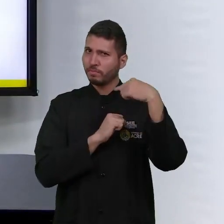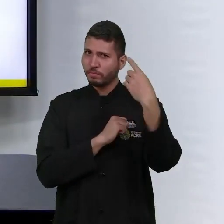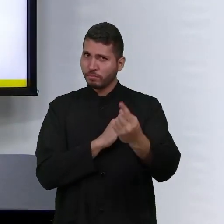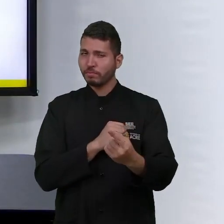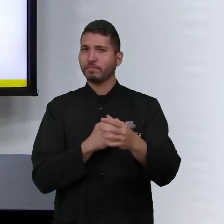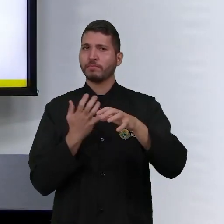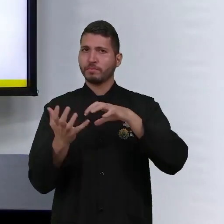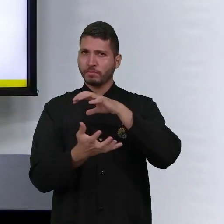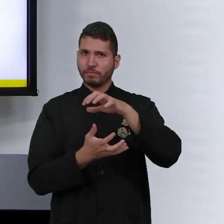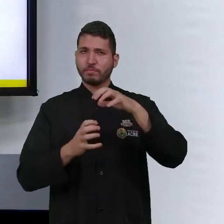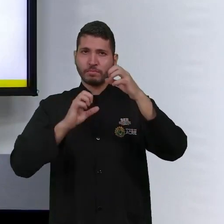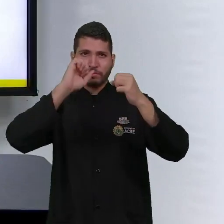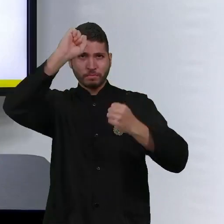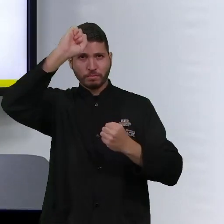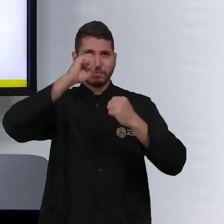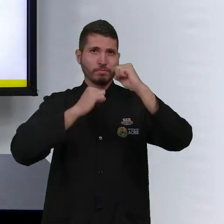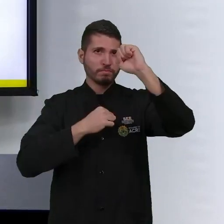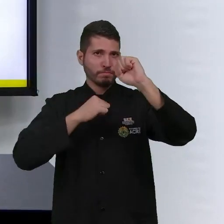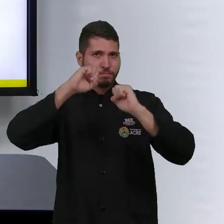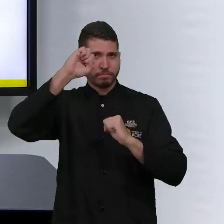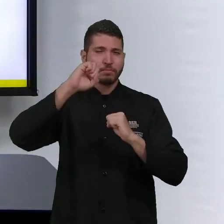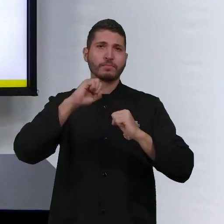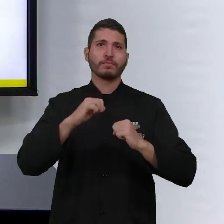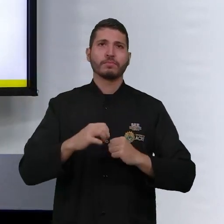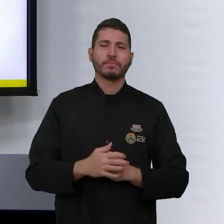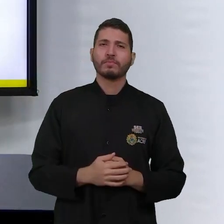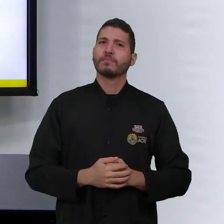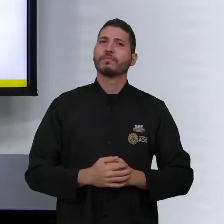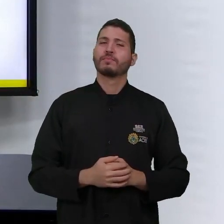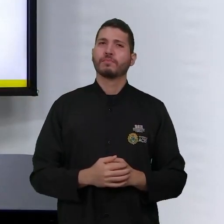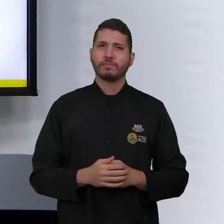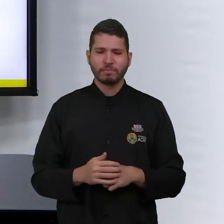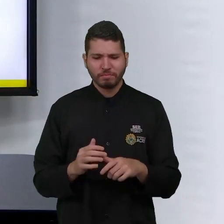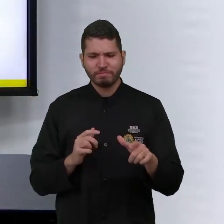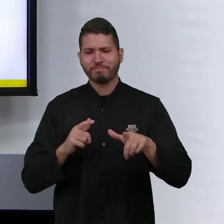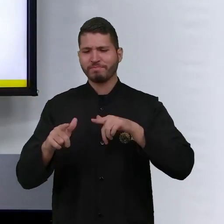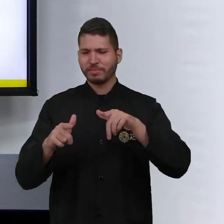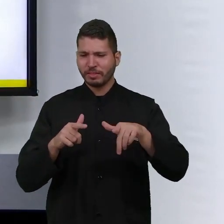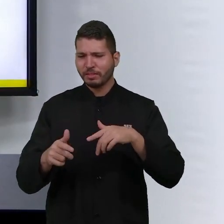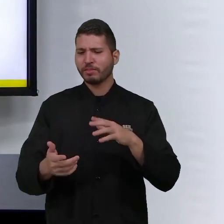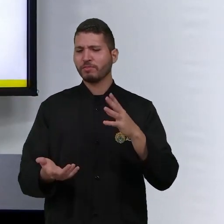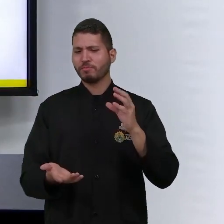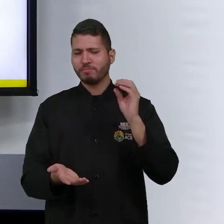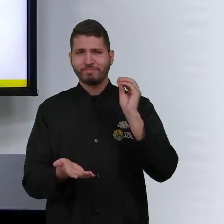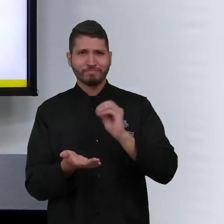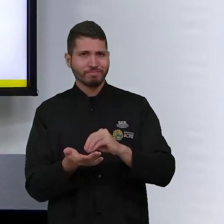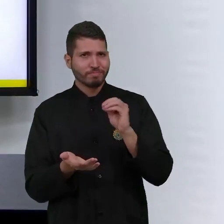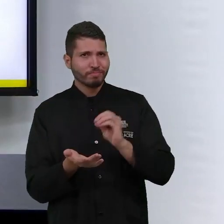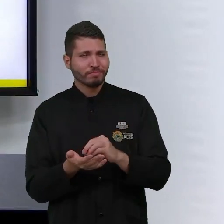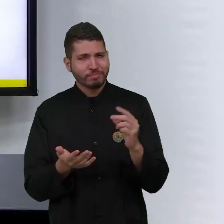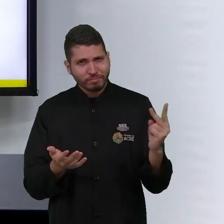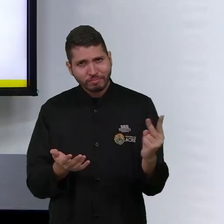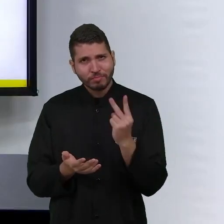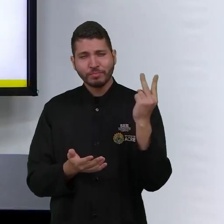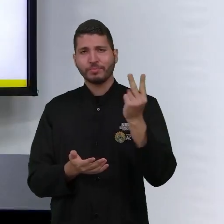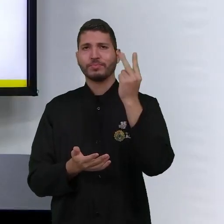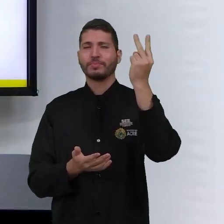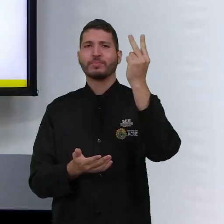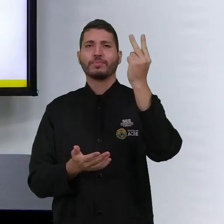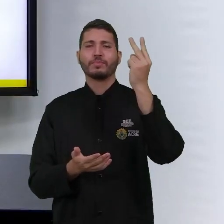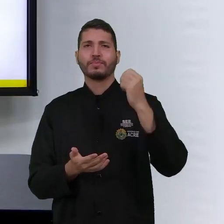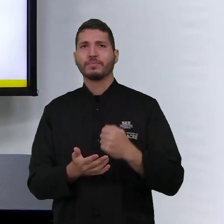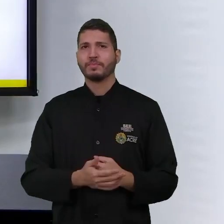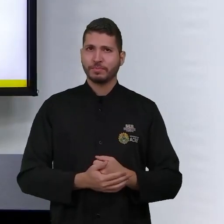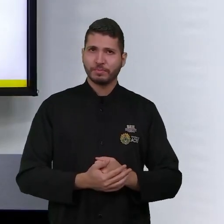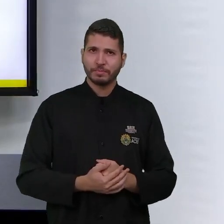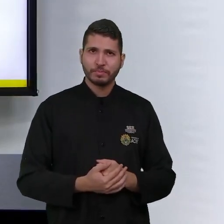toda a necessidade por uma mão de obra, não é, abundante, barata. E aí, mesmo com a